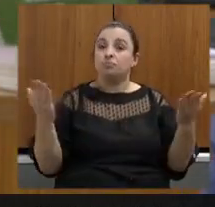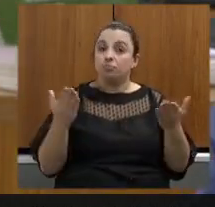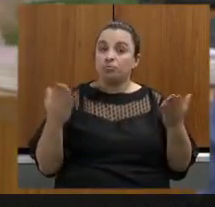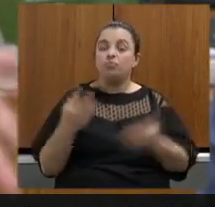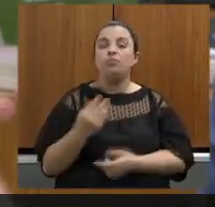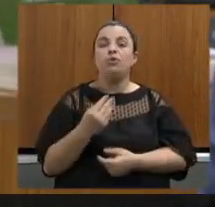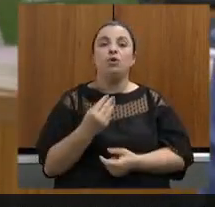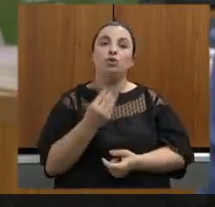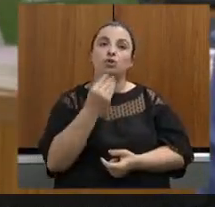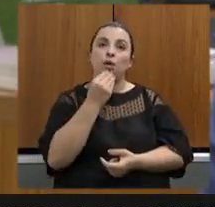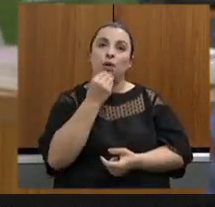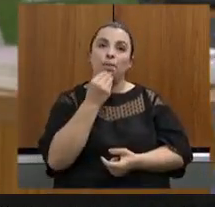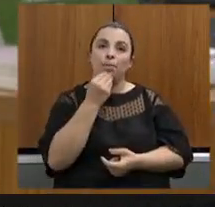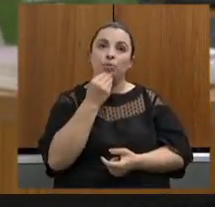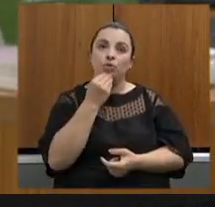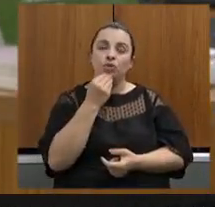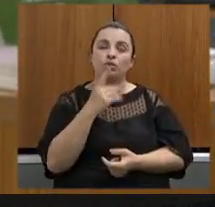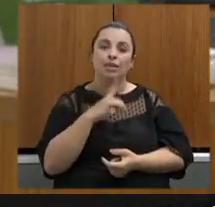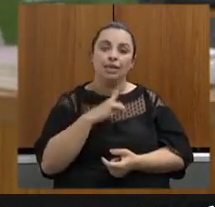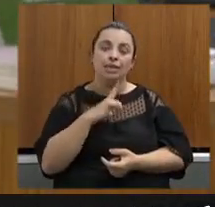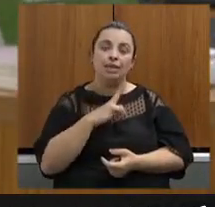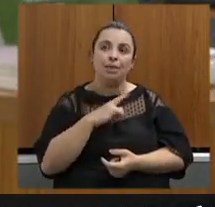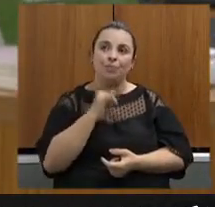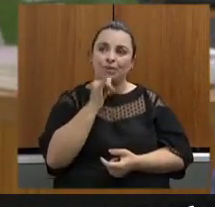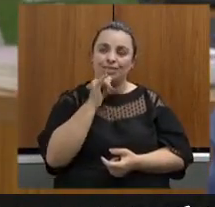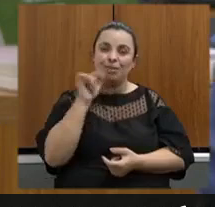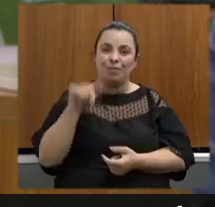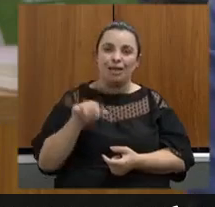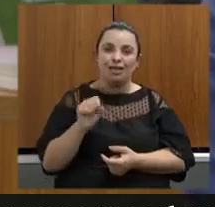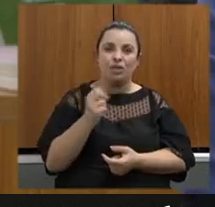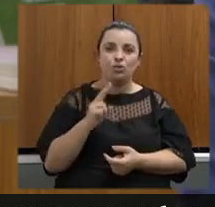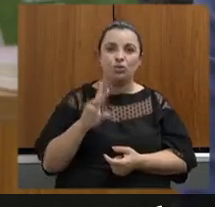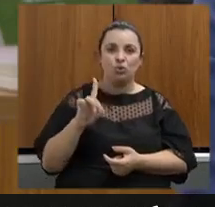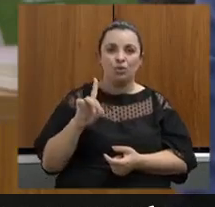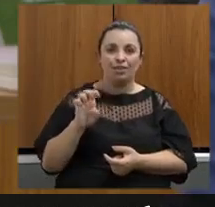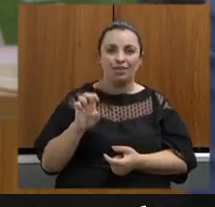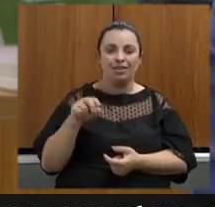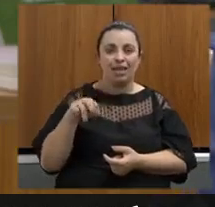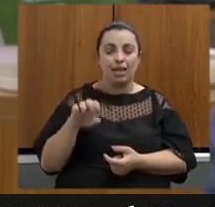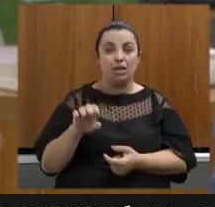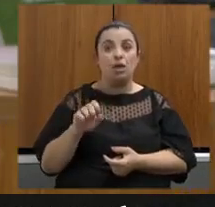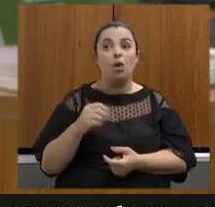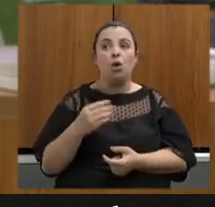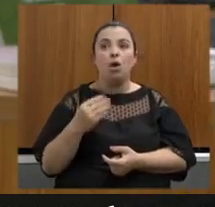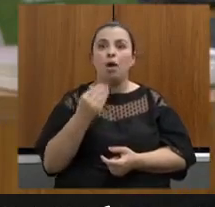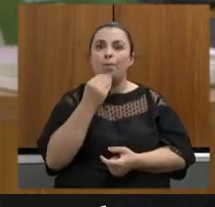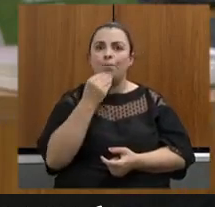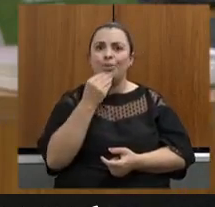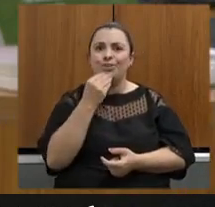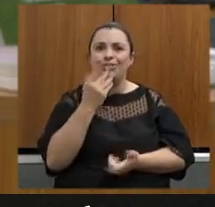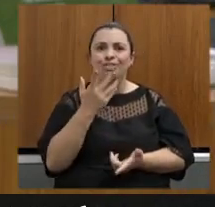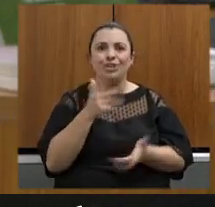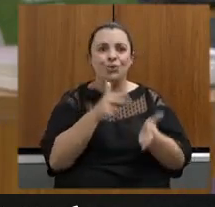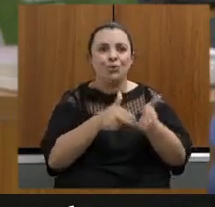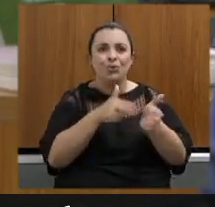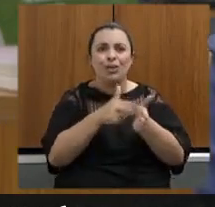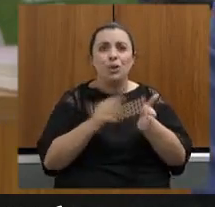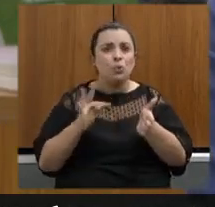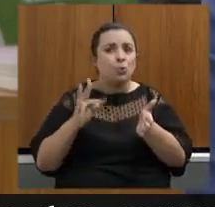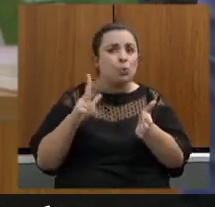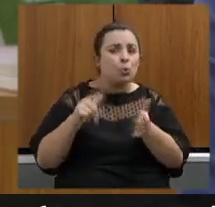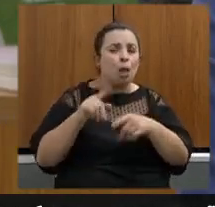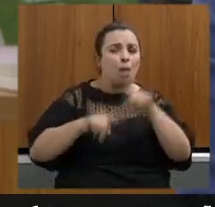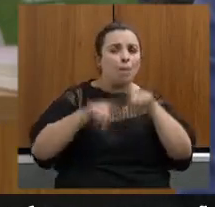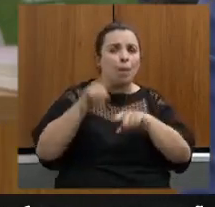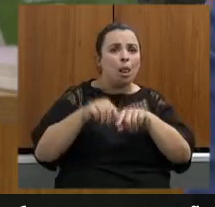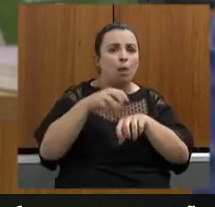agora que tivemos a inclusão na Sudene poderíamos ter o trem transportando toda nossa carga e é por isso